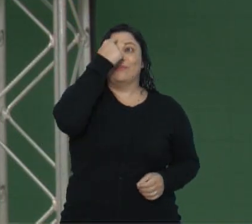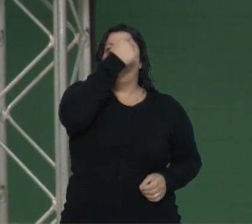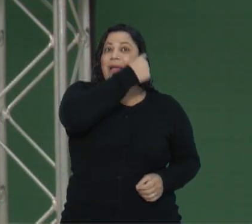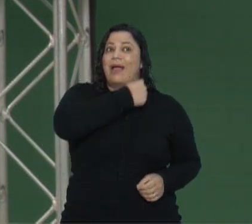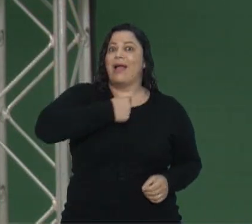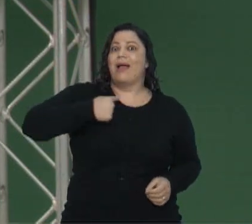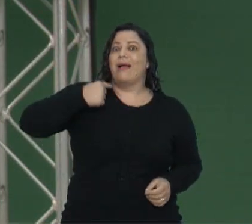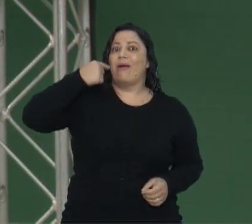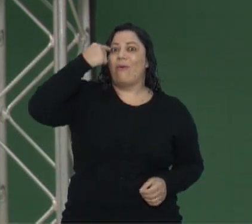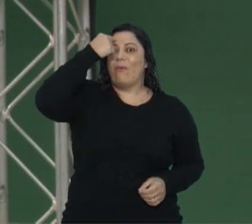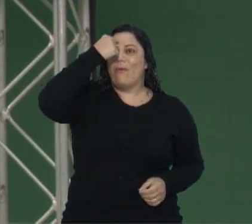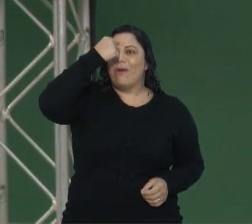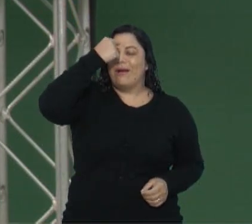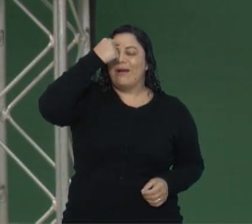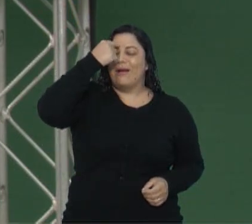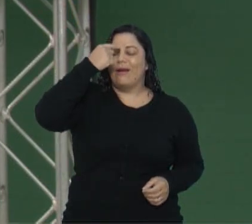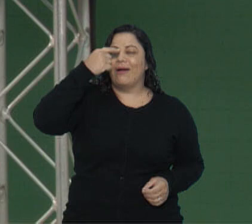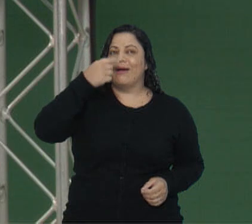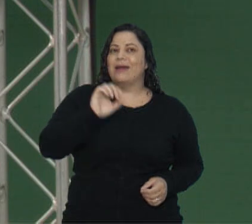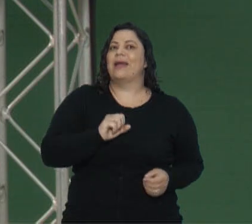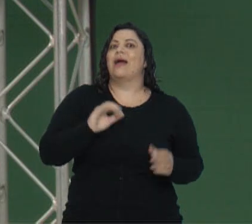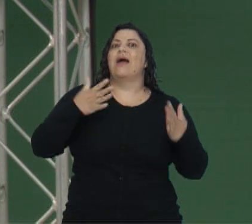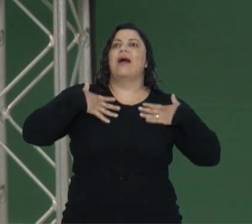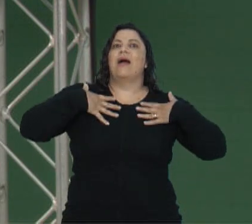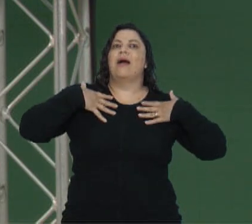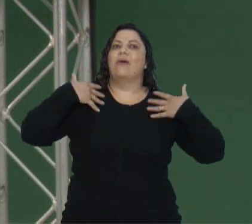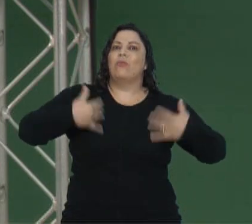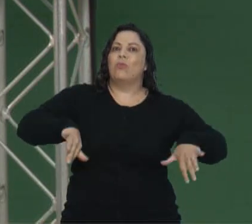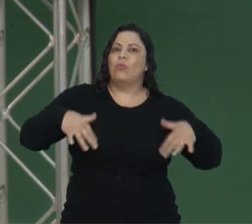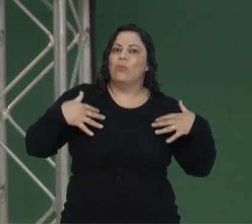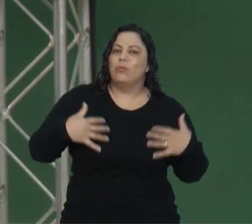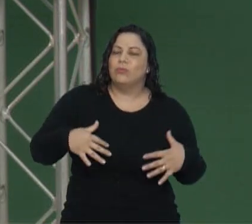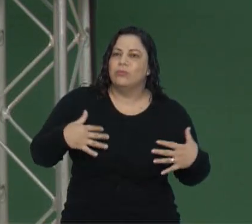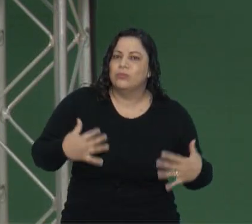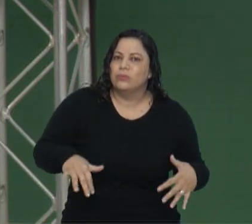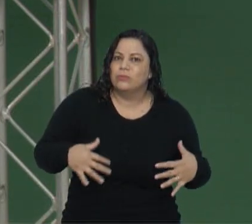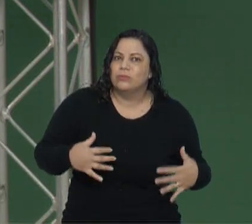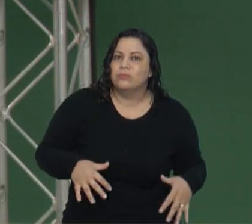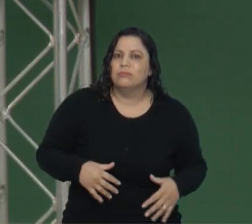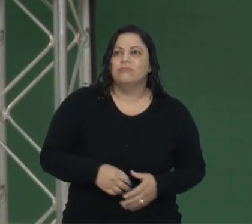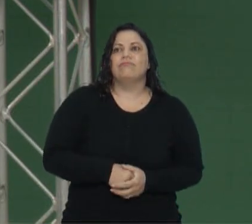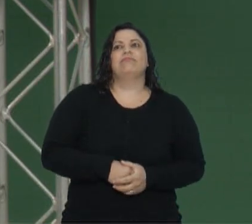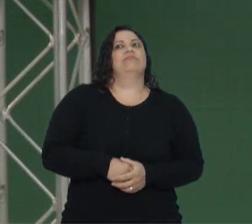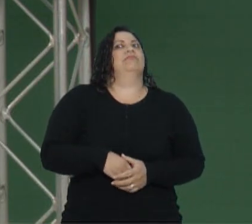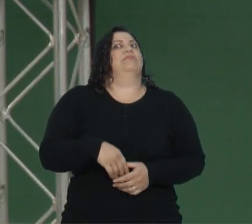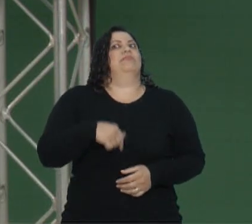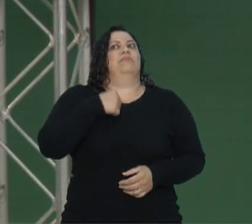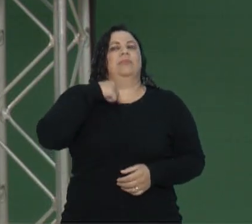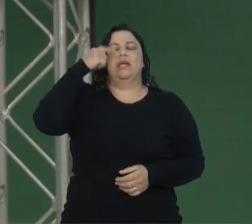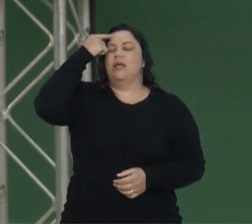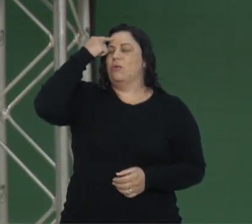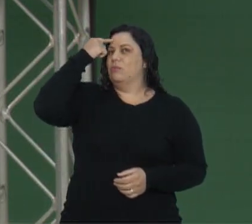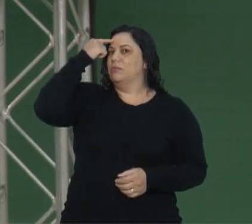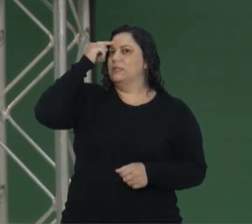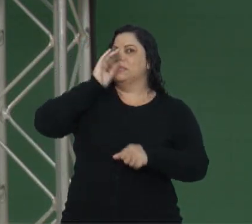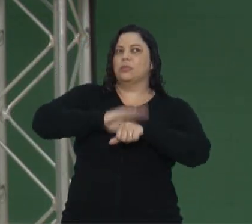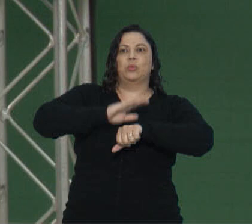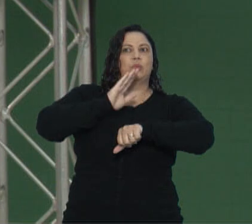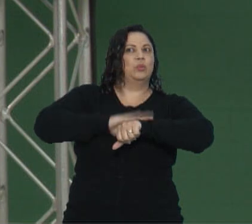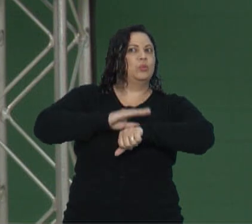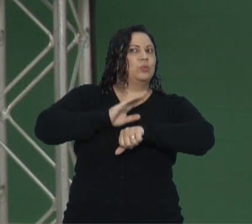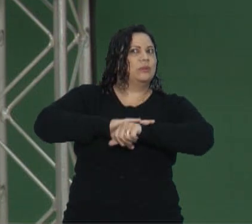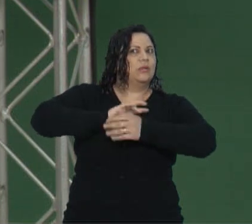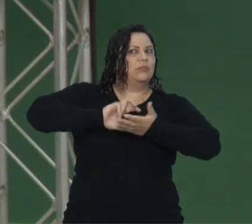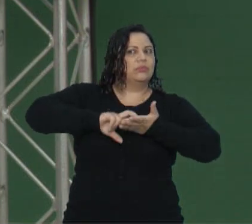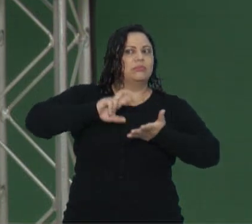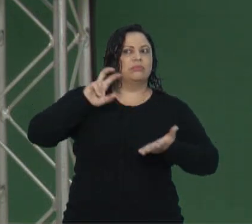1 hora e 8 minutos o meu celular. Eu fiquei assustada, falo para você, porque eu não achei que eu tinha ficado tanto tempo de manhãzinha